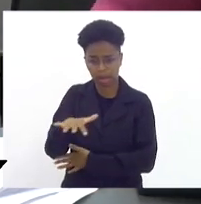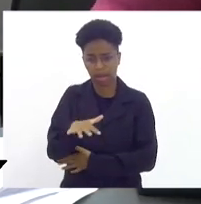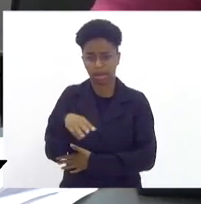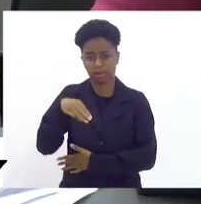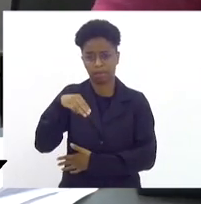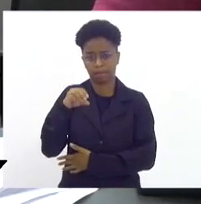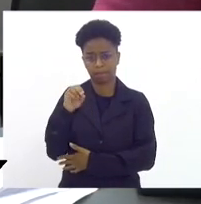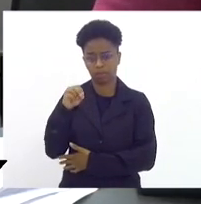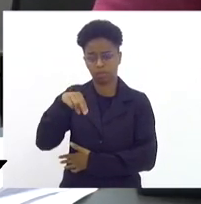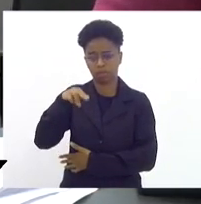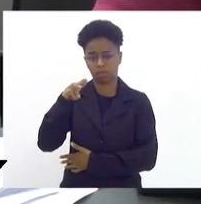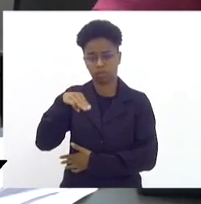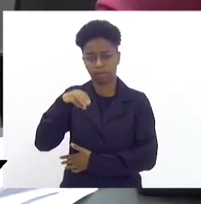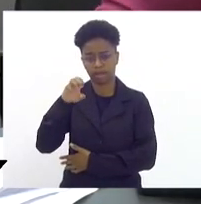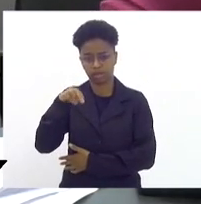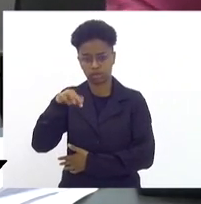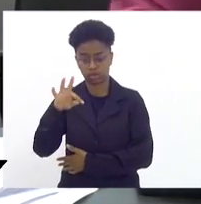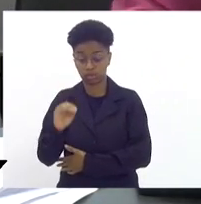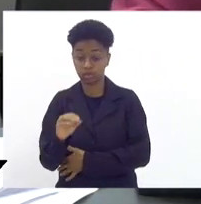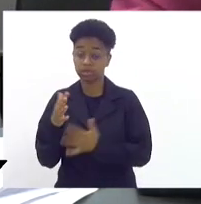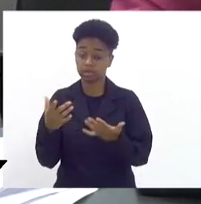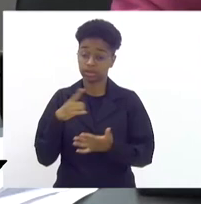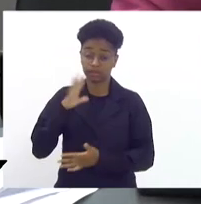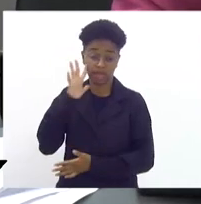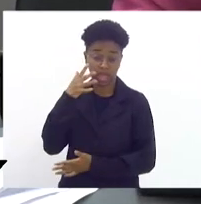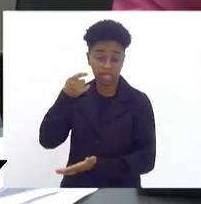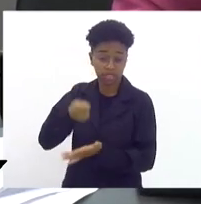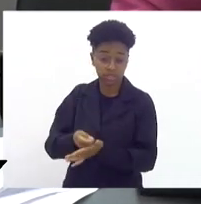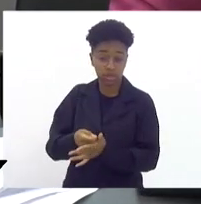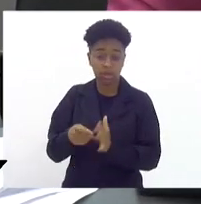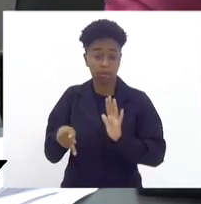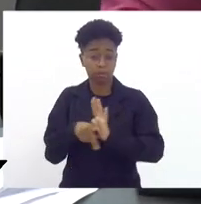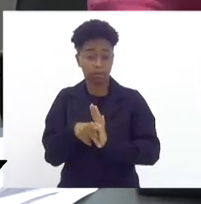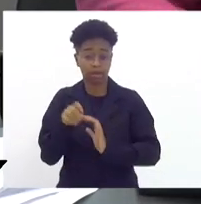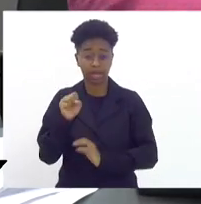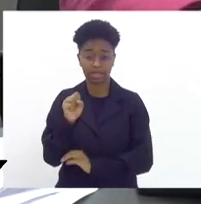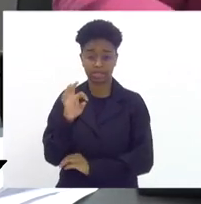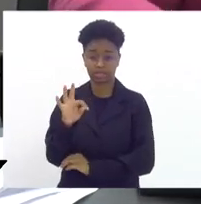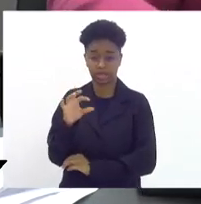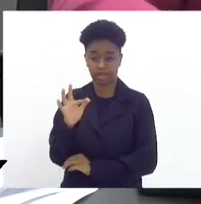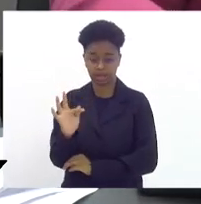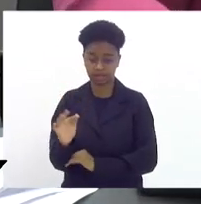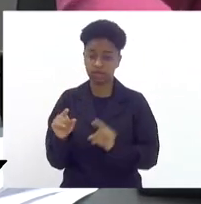numa decisão do Supremo e de diversas leituras,